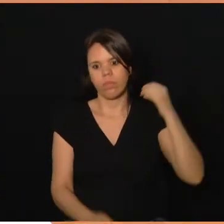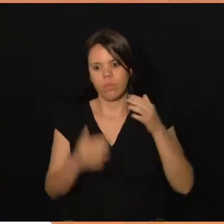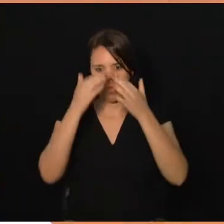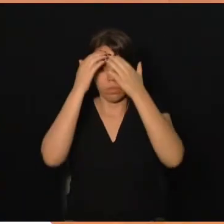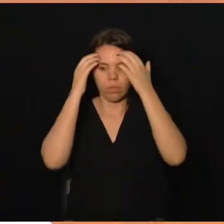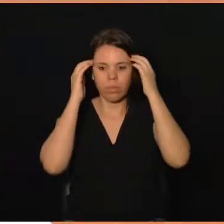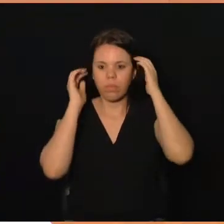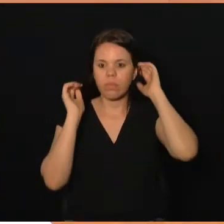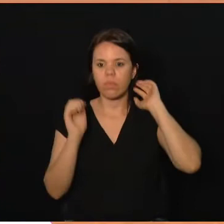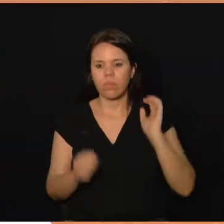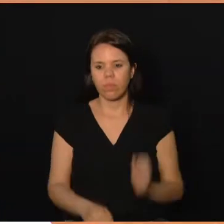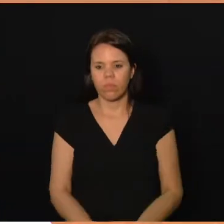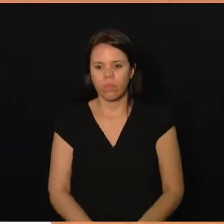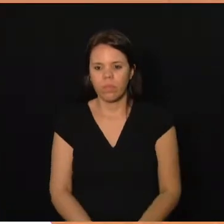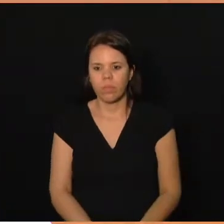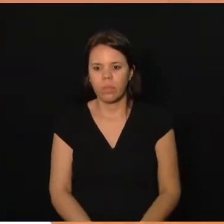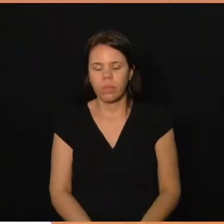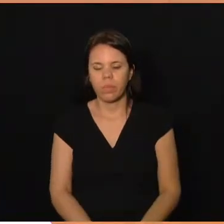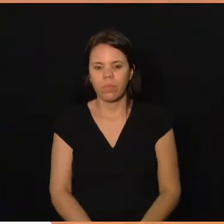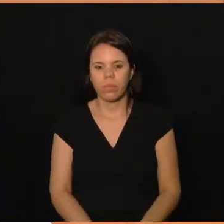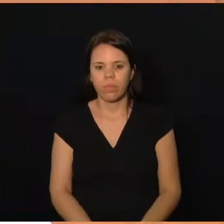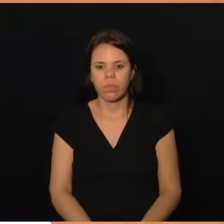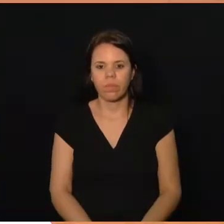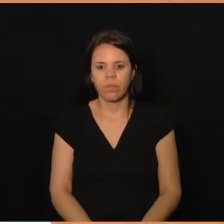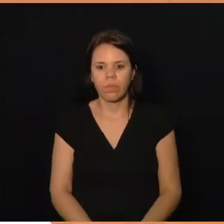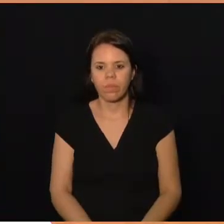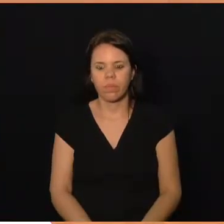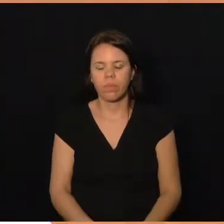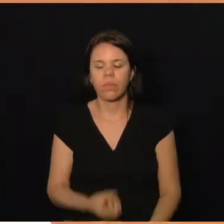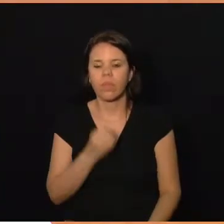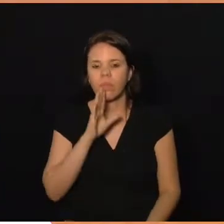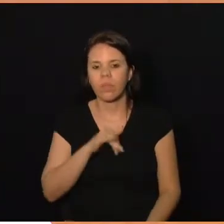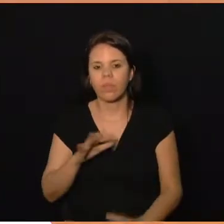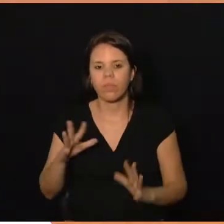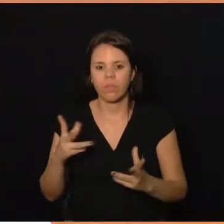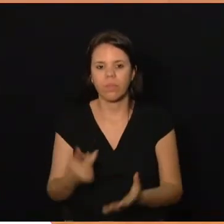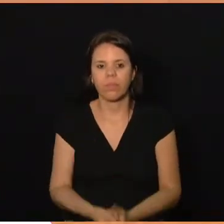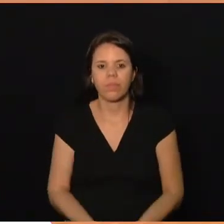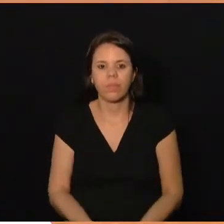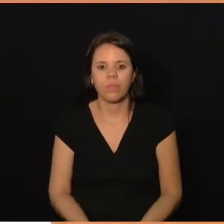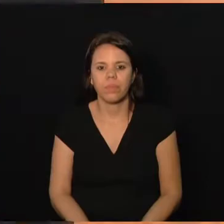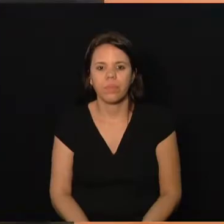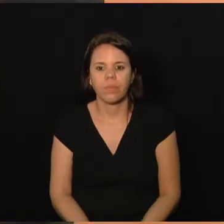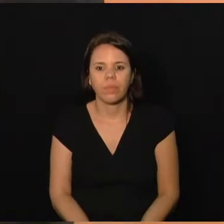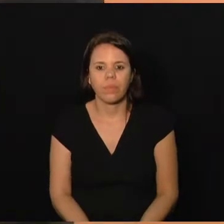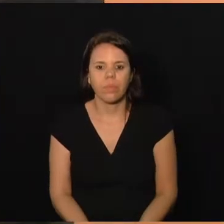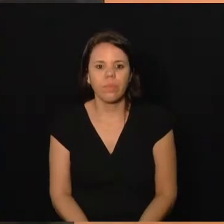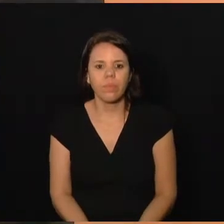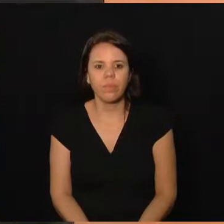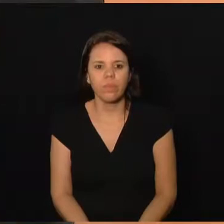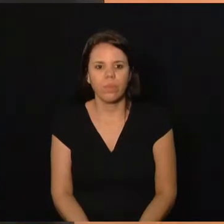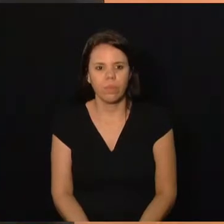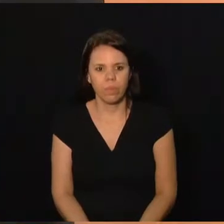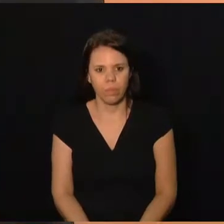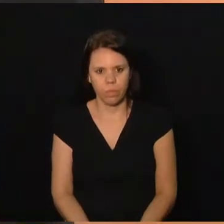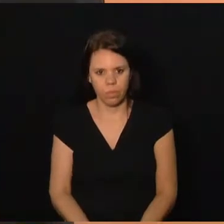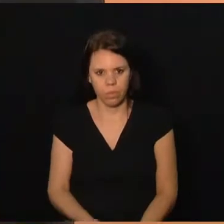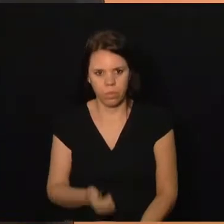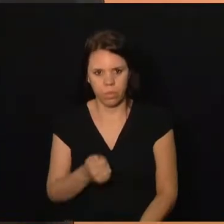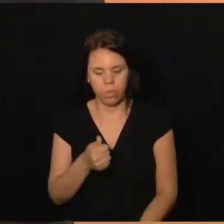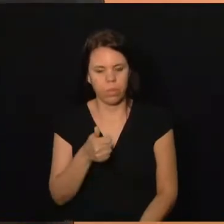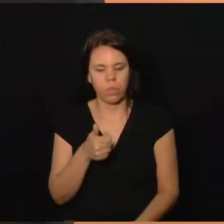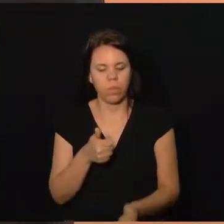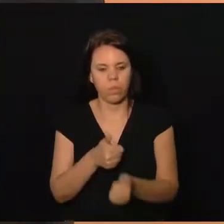Obrigado. Débora, obrigado. Nelson. Boa tarde a todos. É um pouco carona,